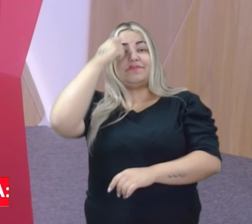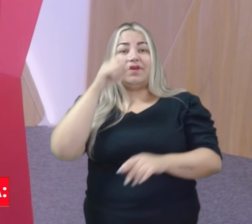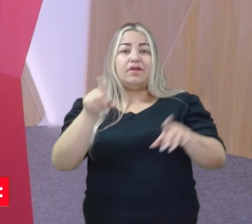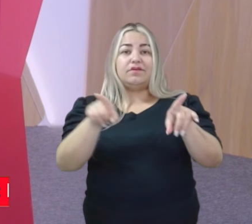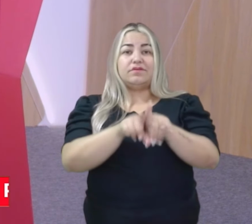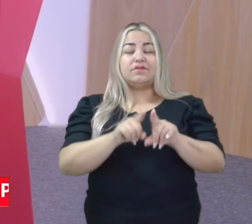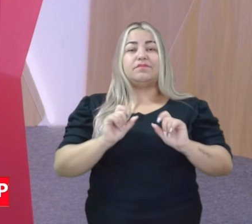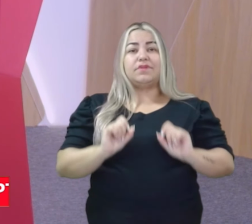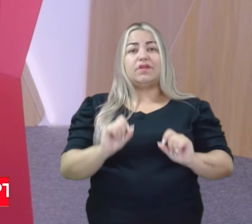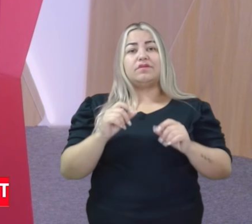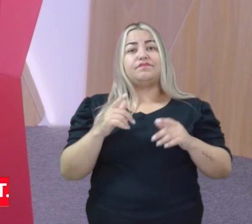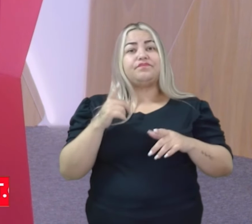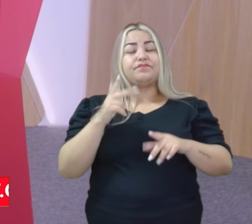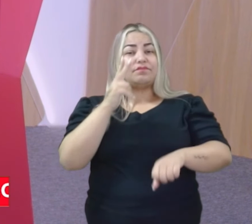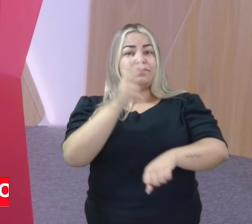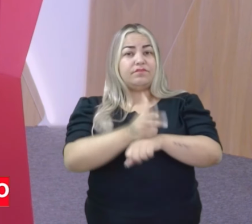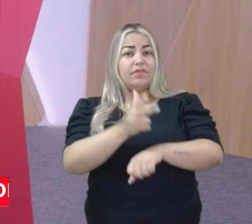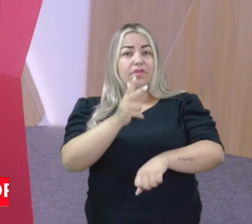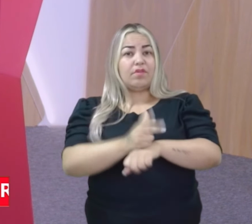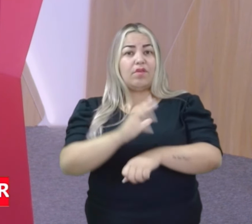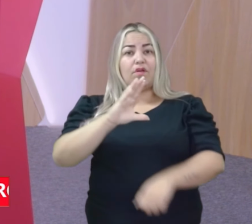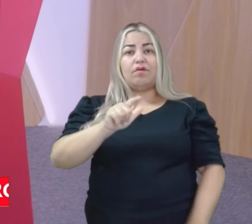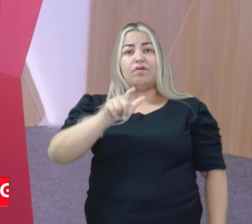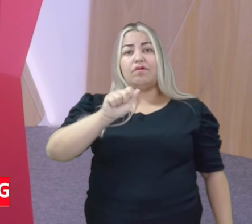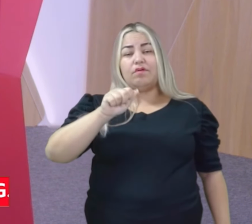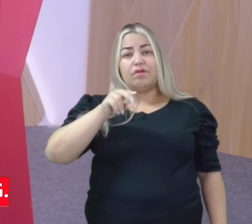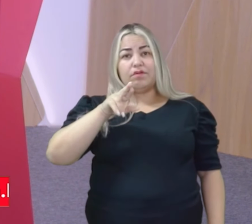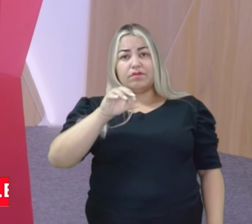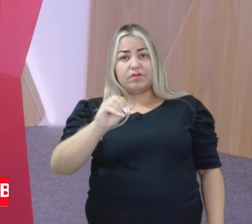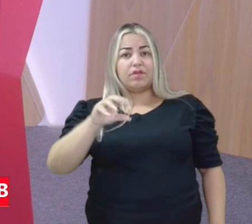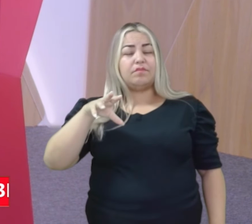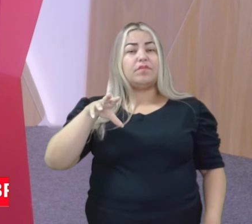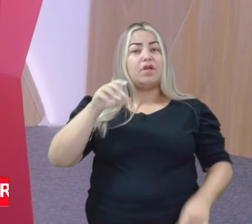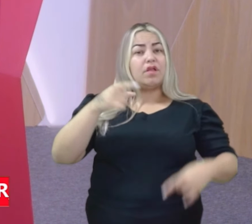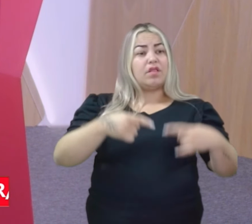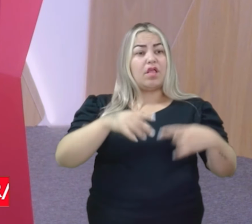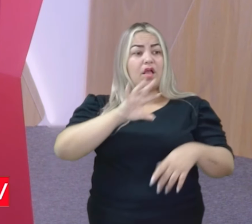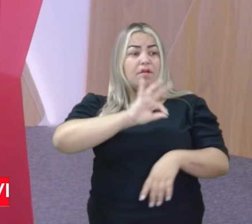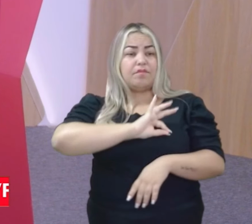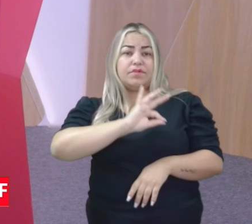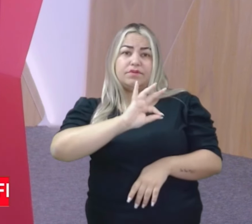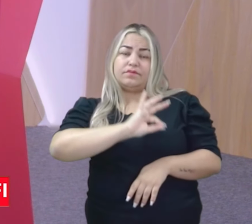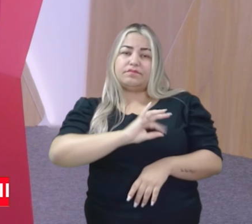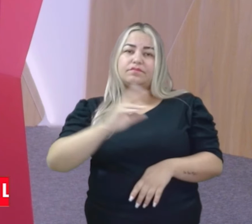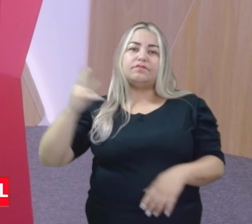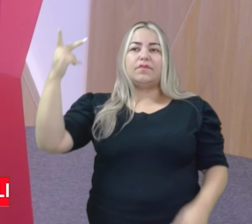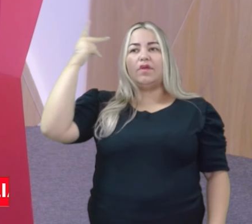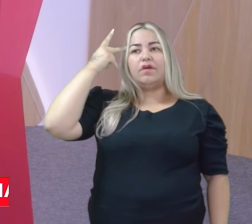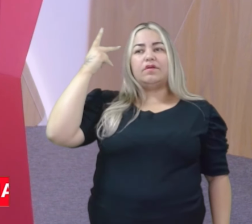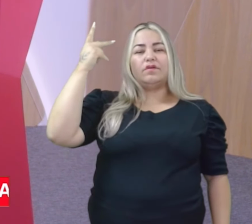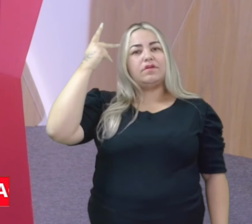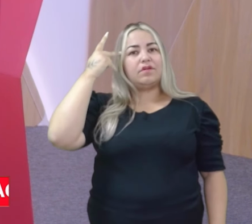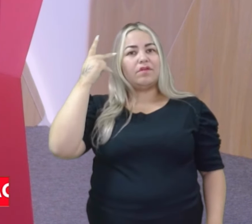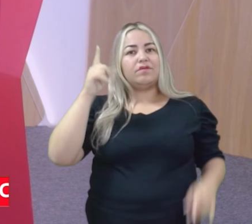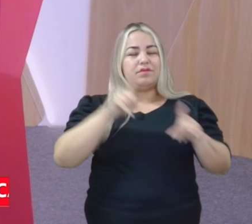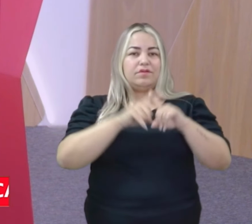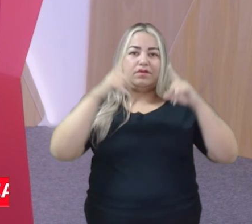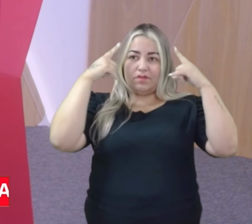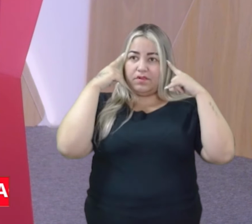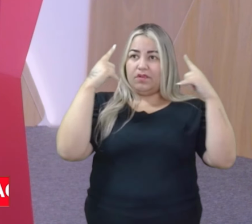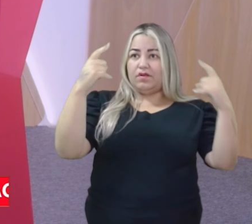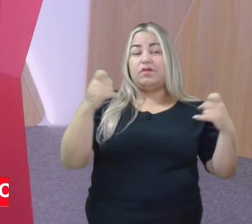primeira negra. Também vamos reexibir a entrevista com Cláudio Aparecido, ouvidor das polícias de São Paulo, sobre os